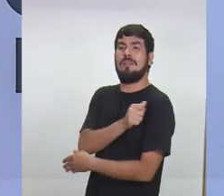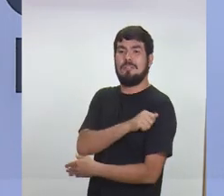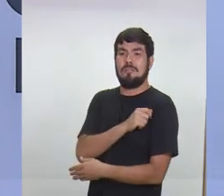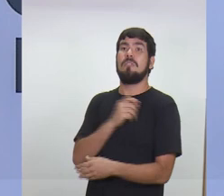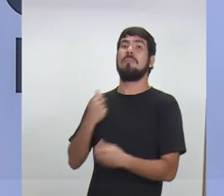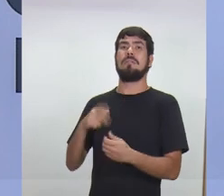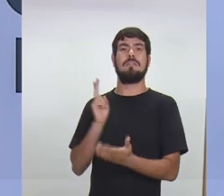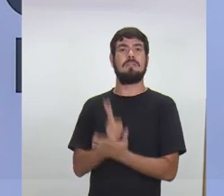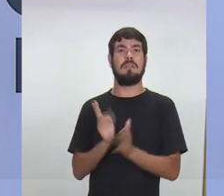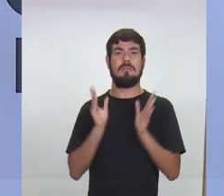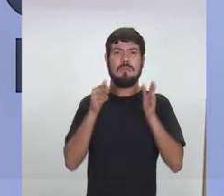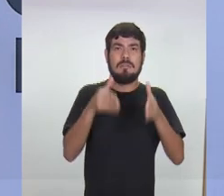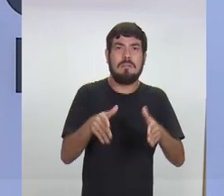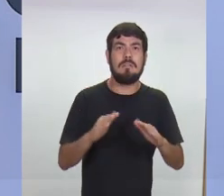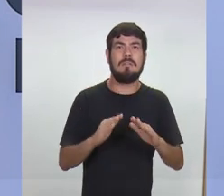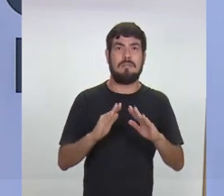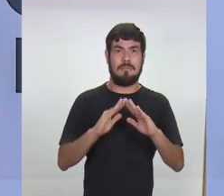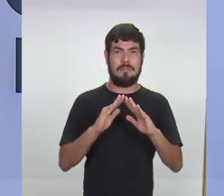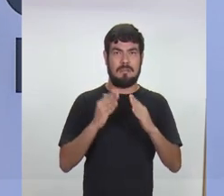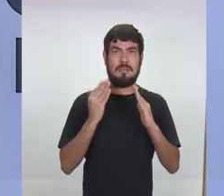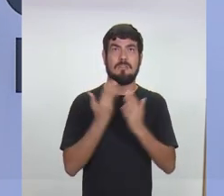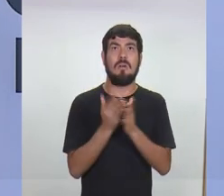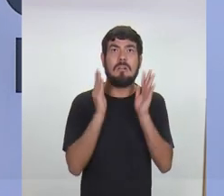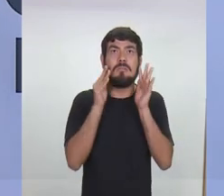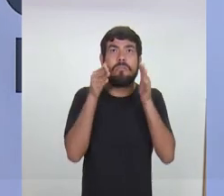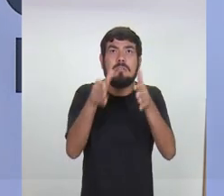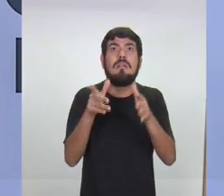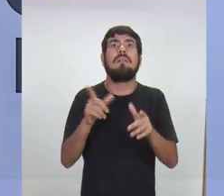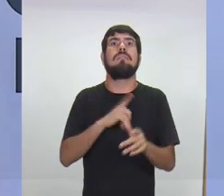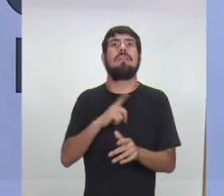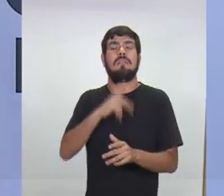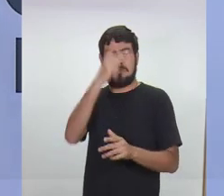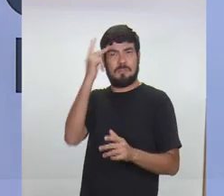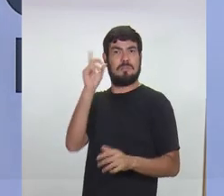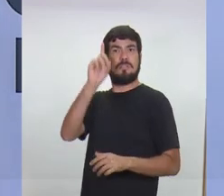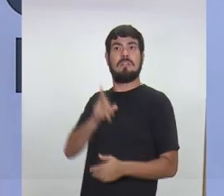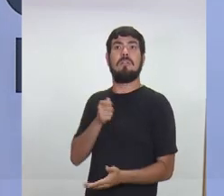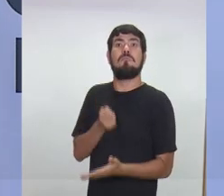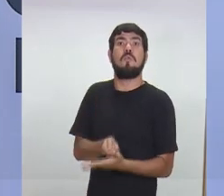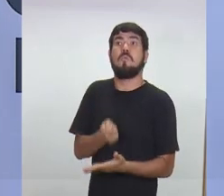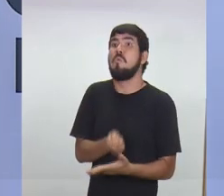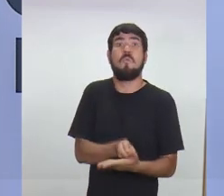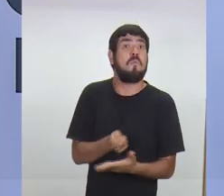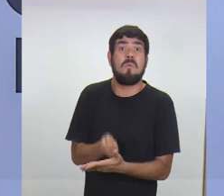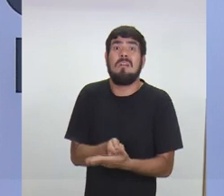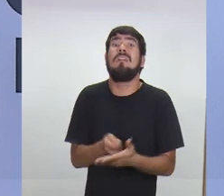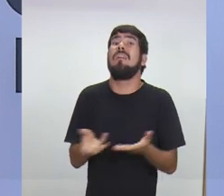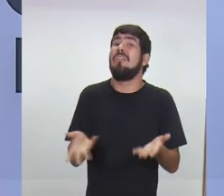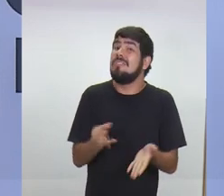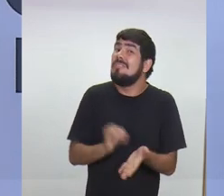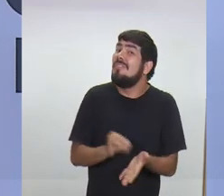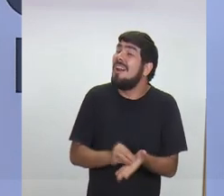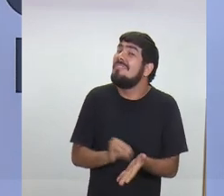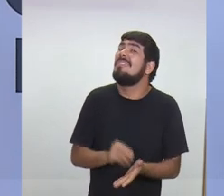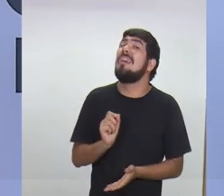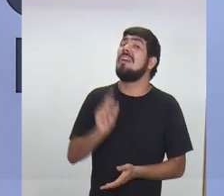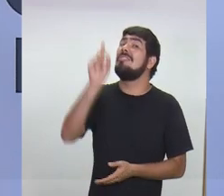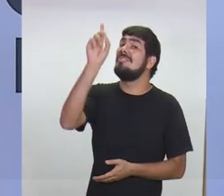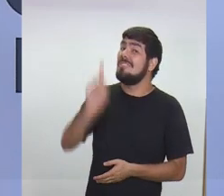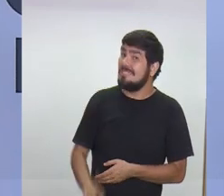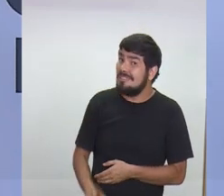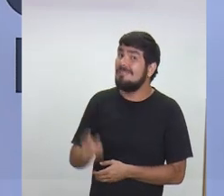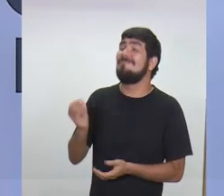de aula mas sabendo que tem alguém comprometido ea gestão nossa ela vai estar em cima o tempo todo o que está faltando hoje a gestão não tá faltando